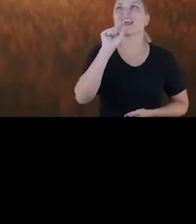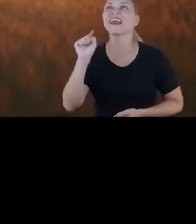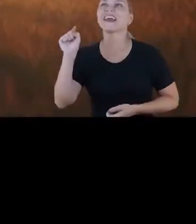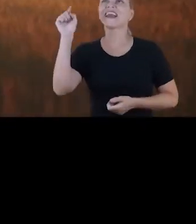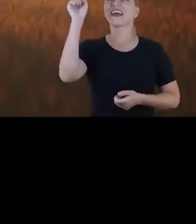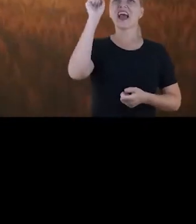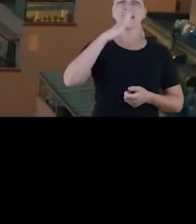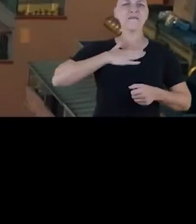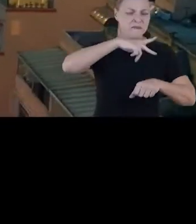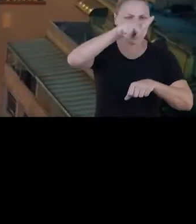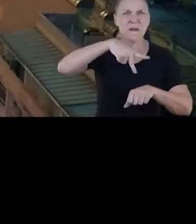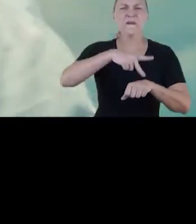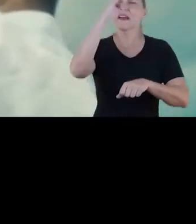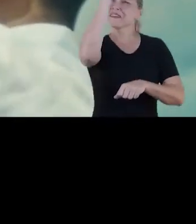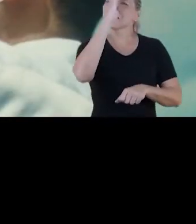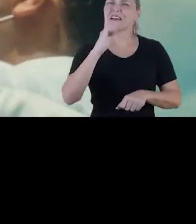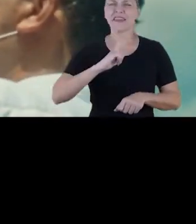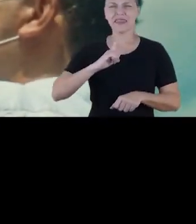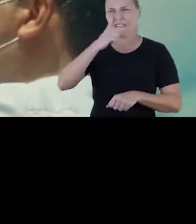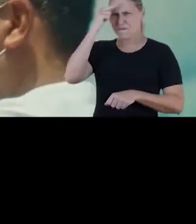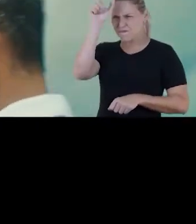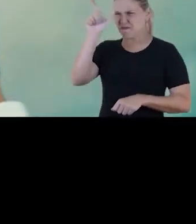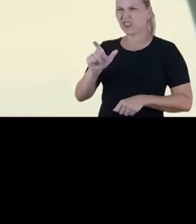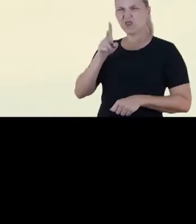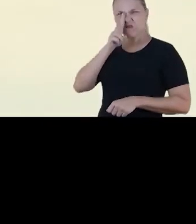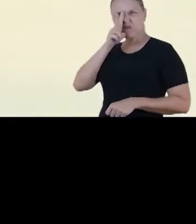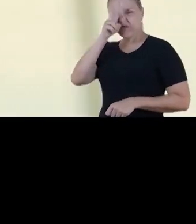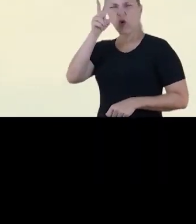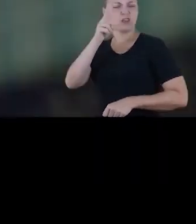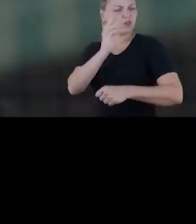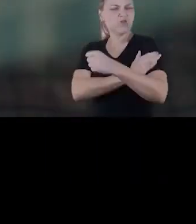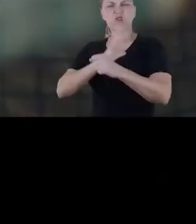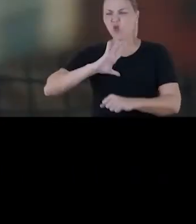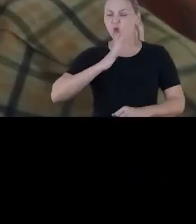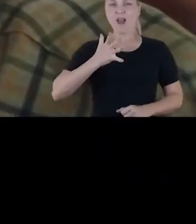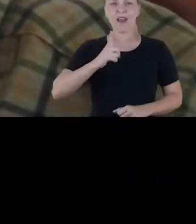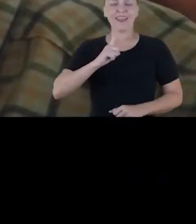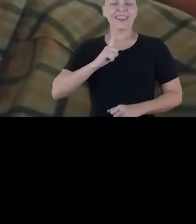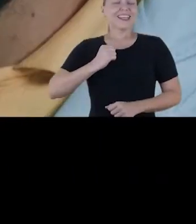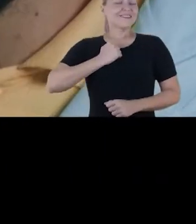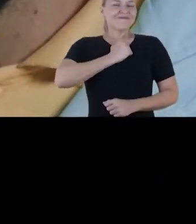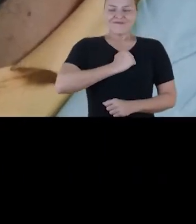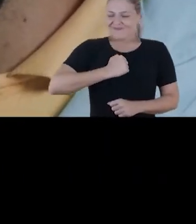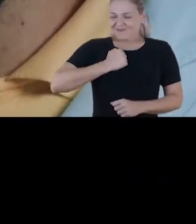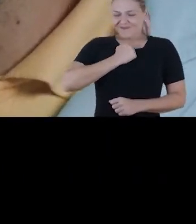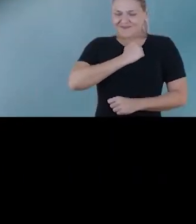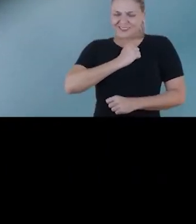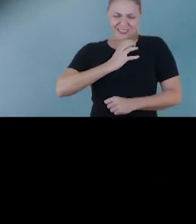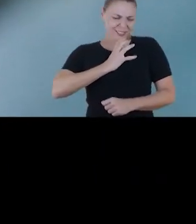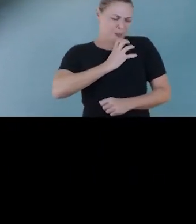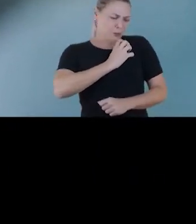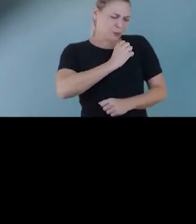Em cada canto desse meu país tem brasileiro forte. Tem a saudade